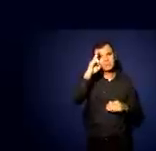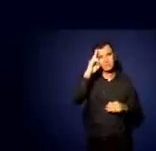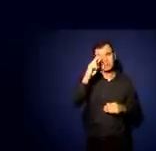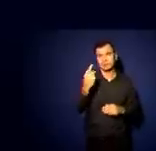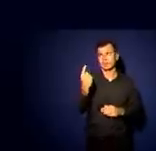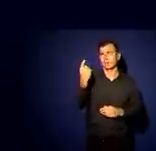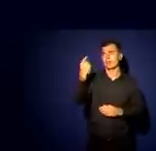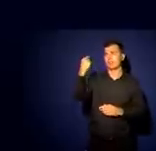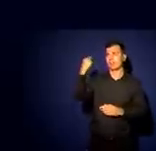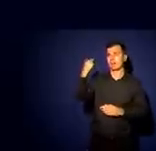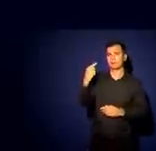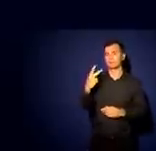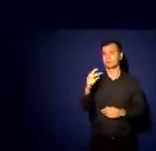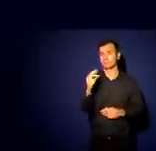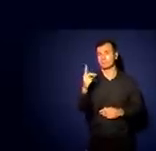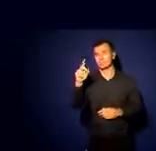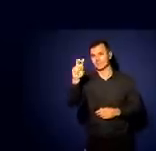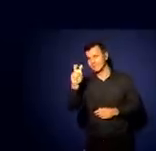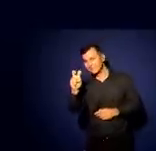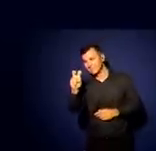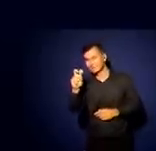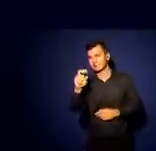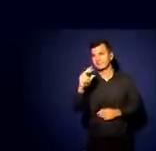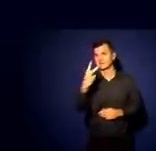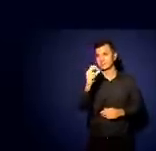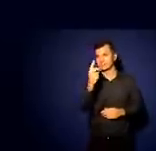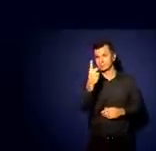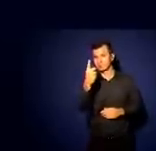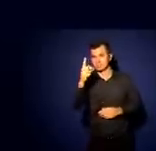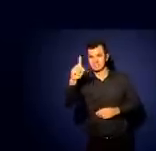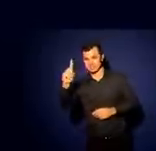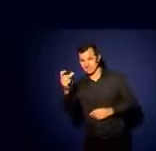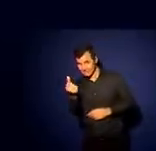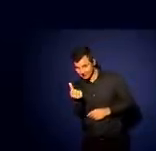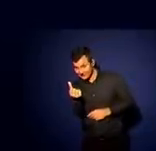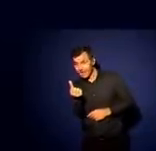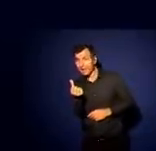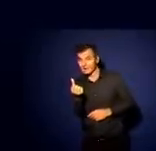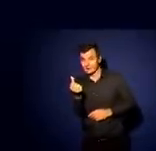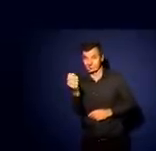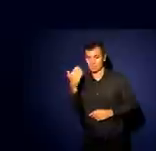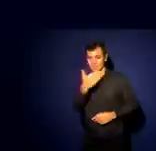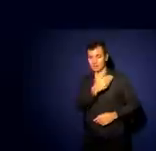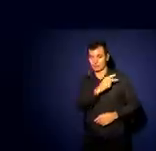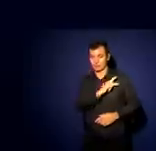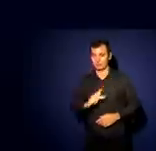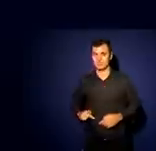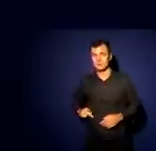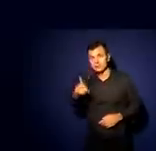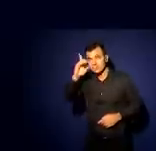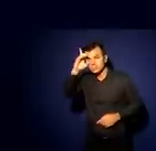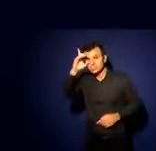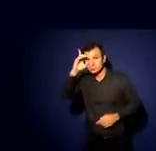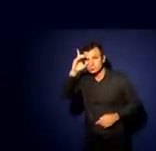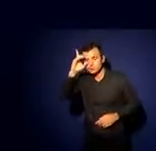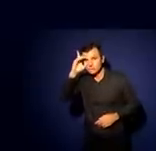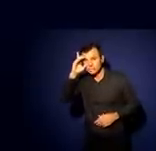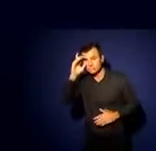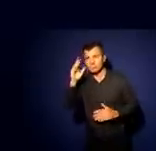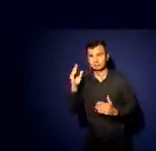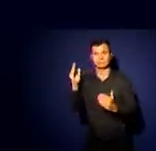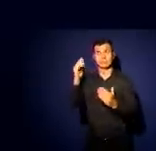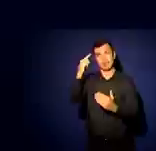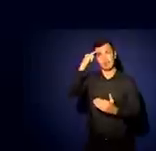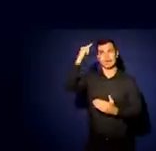16 que o governo da presidente Dilma e isso tá pegando muito funcionário doméstico para os locais principalmente os